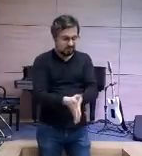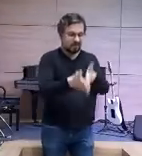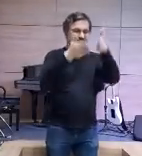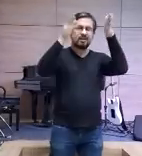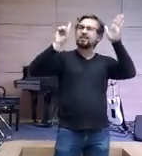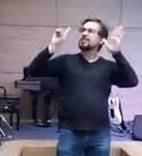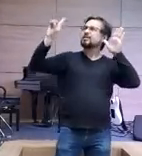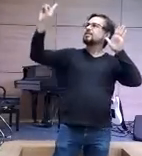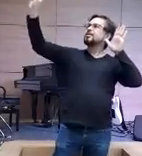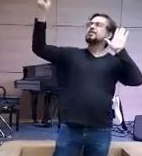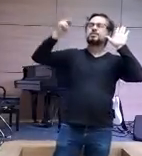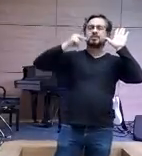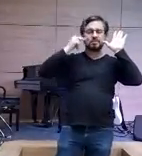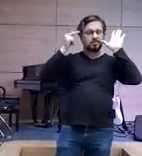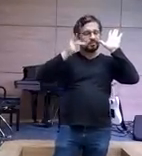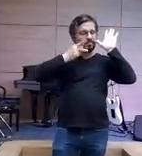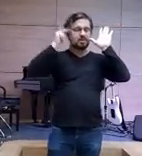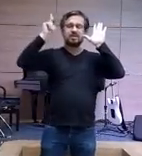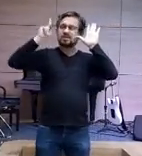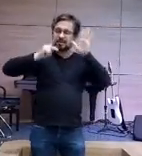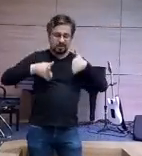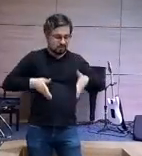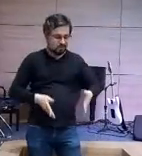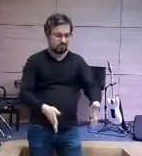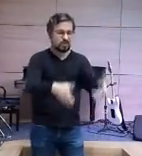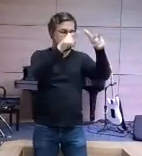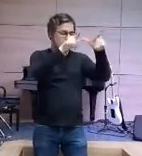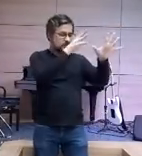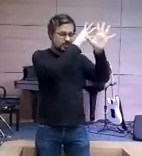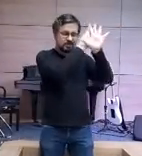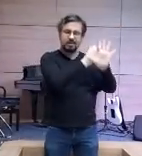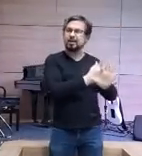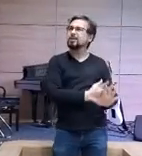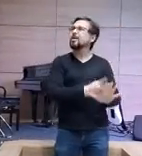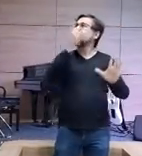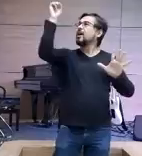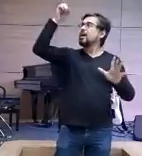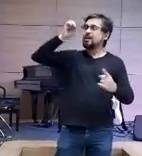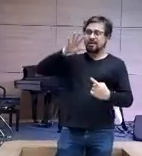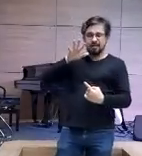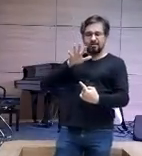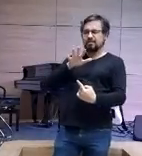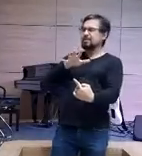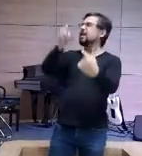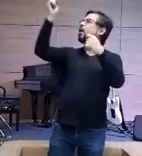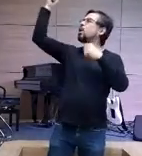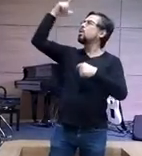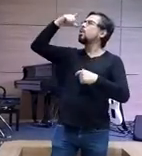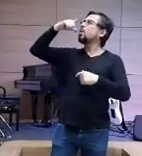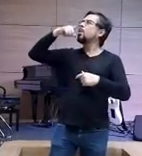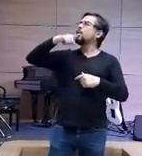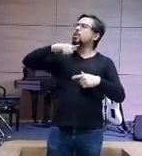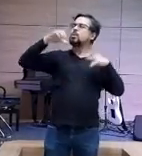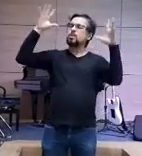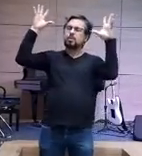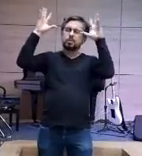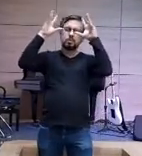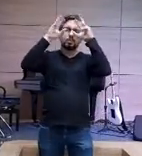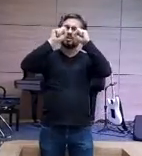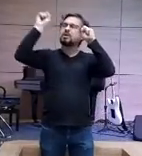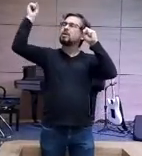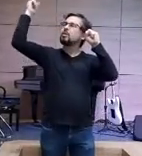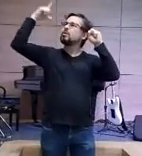Deus de Milagres Deus de Promessas cabelo deserto luz na escuridão